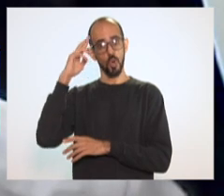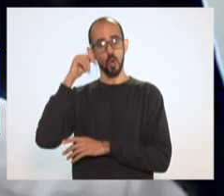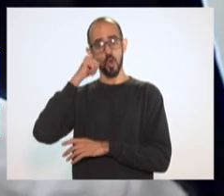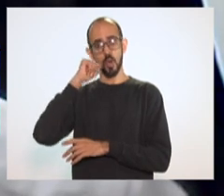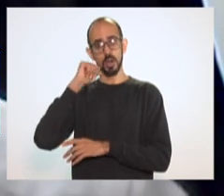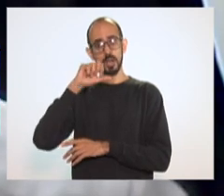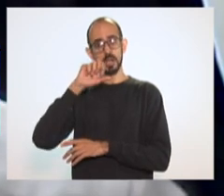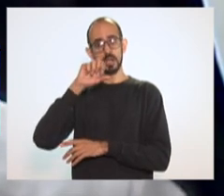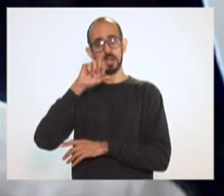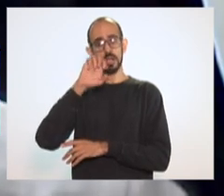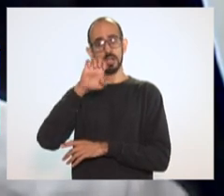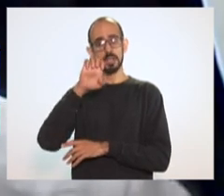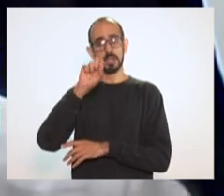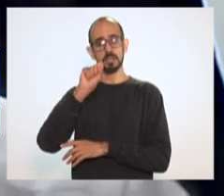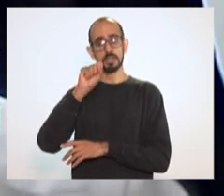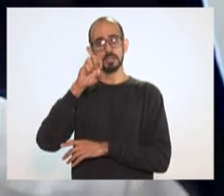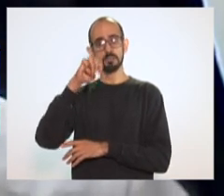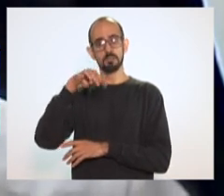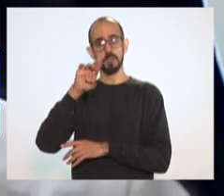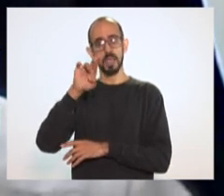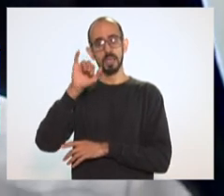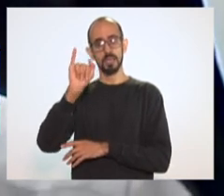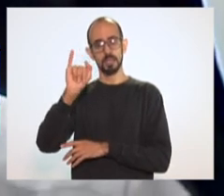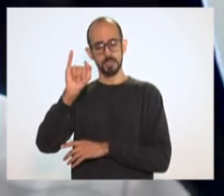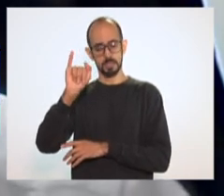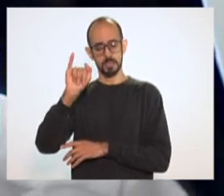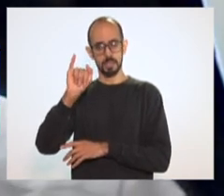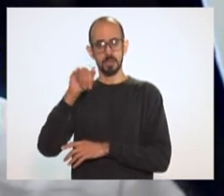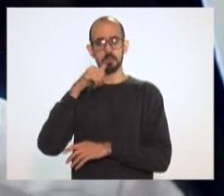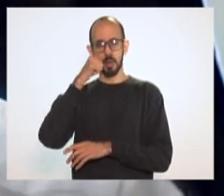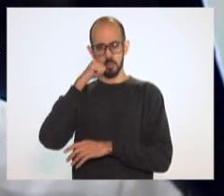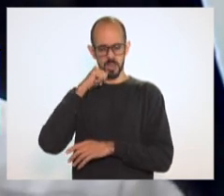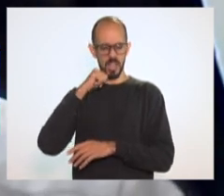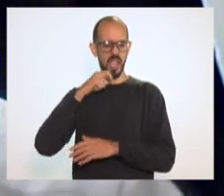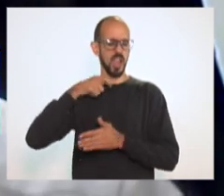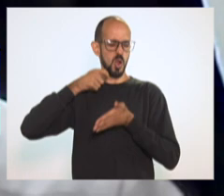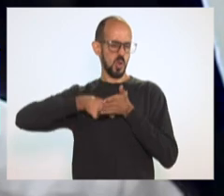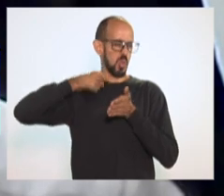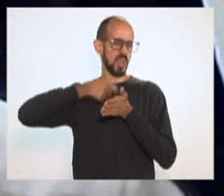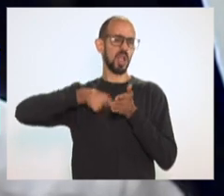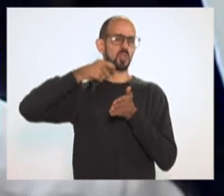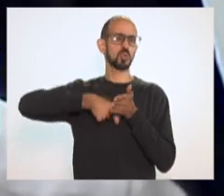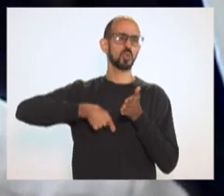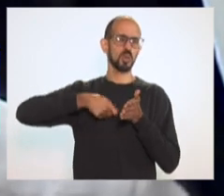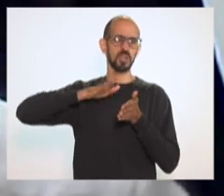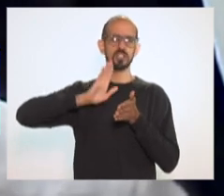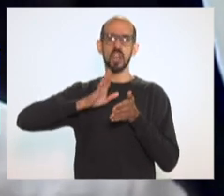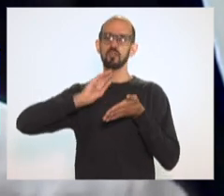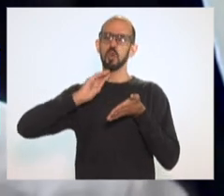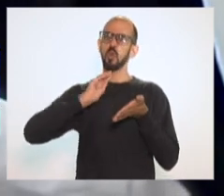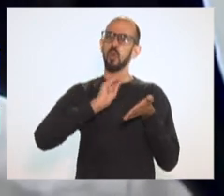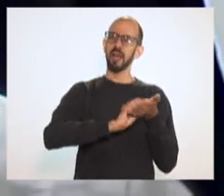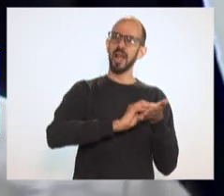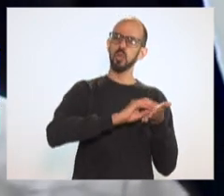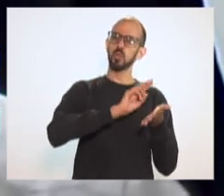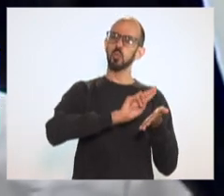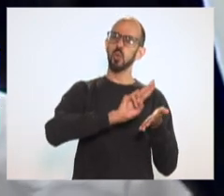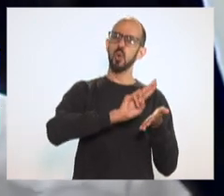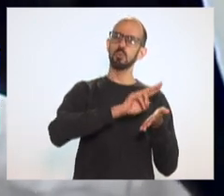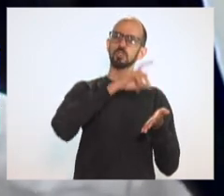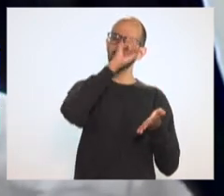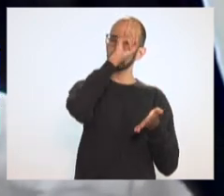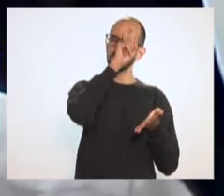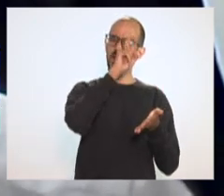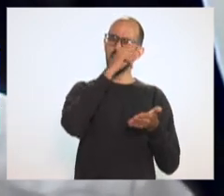veio a falecer mulher guerreira mulher que já foi homenageada com nome de hospital de escolas de tudo que vocês possam